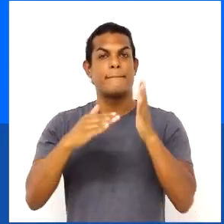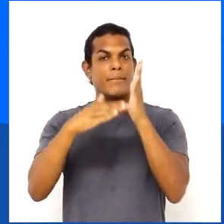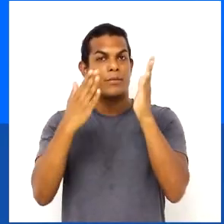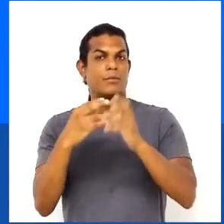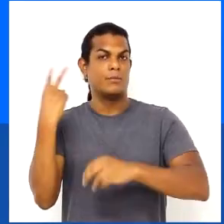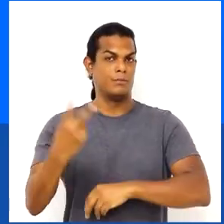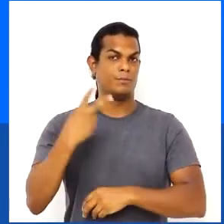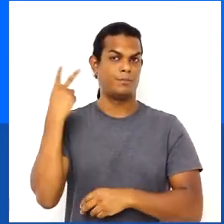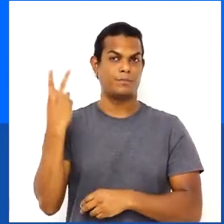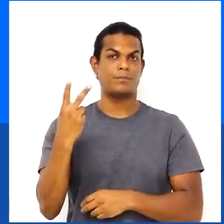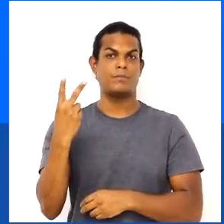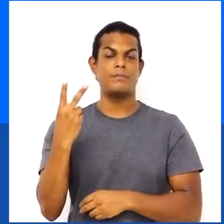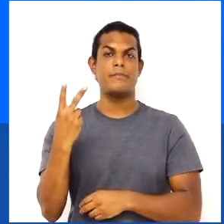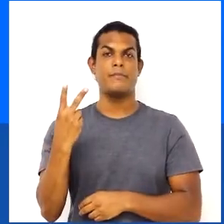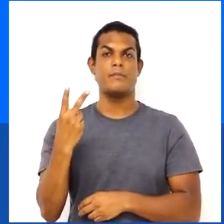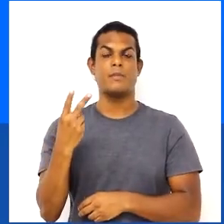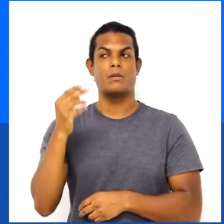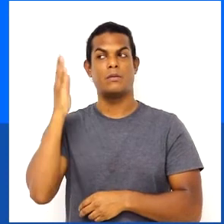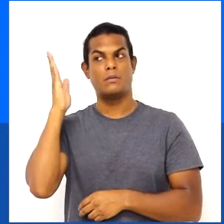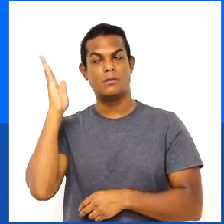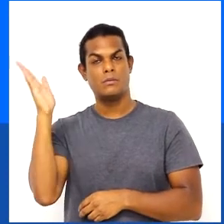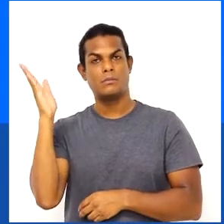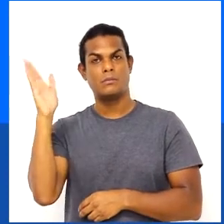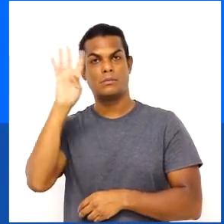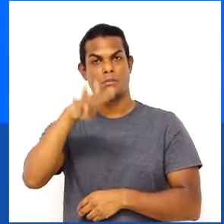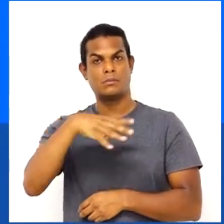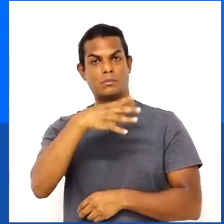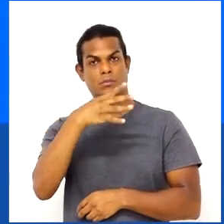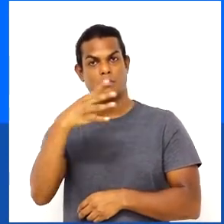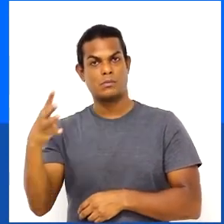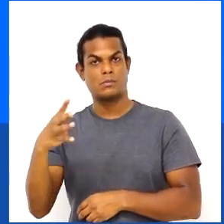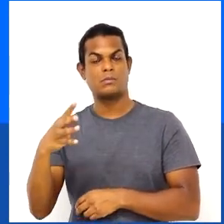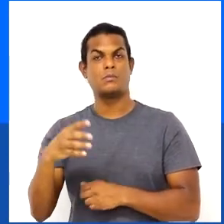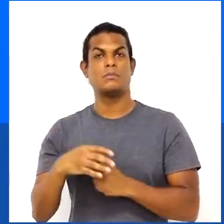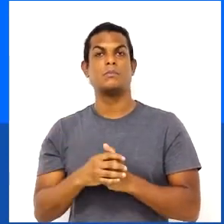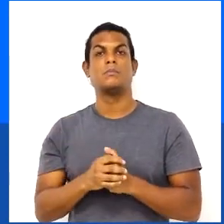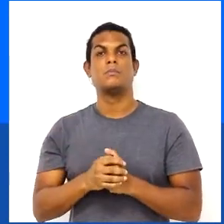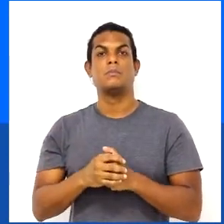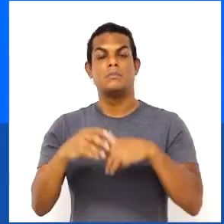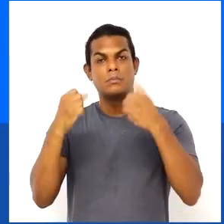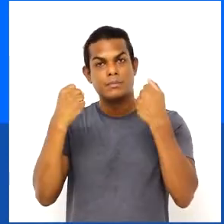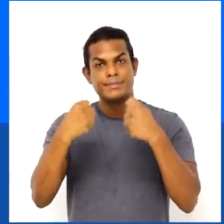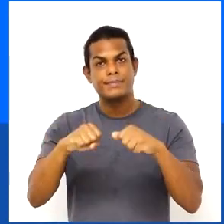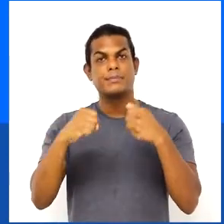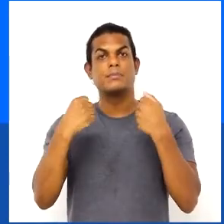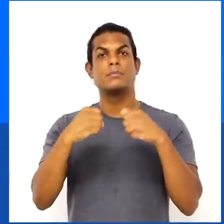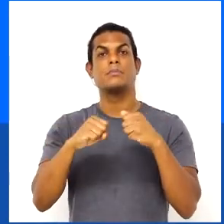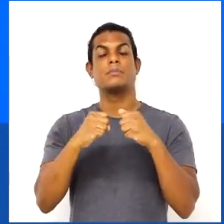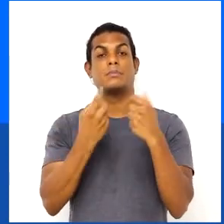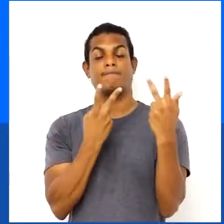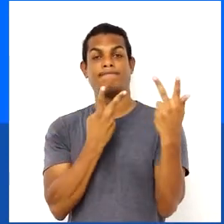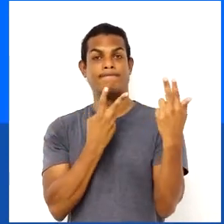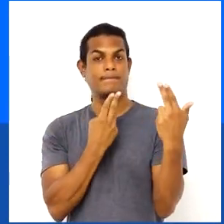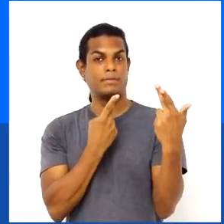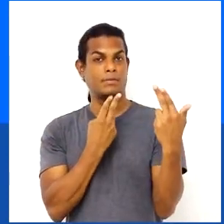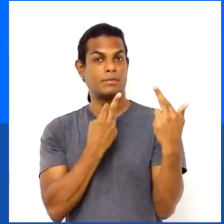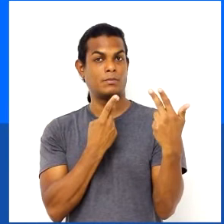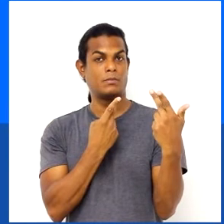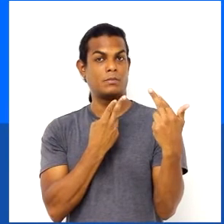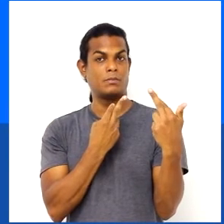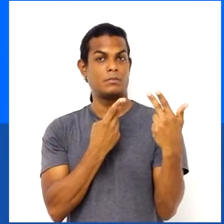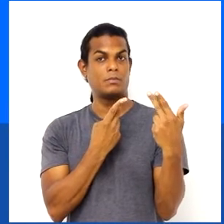valor da frequência absoluta, o seu somatório, deverá ser o mesmo valor